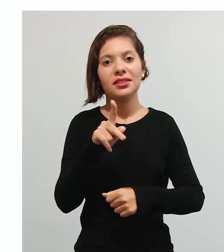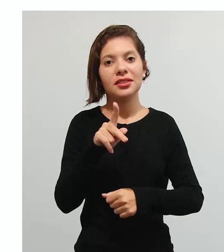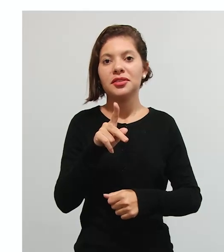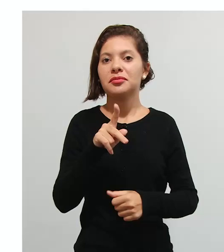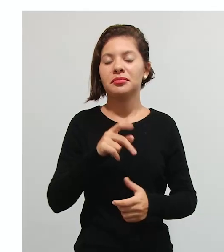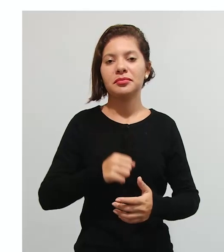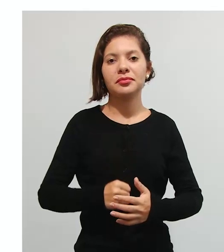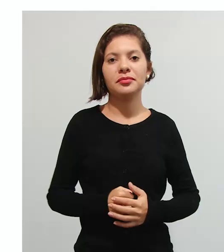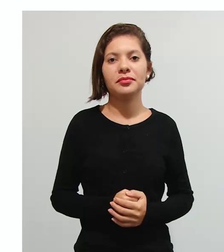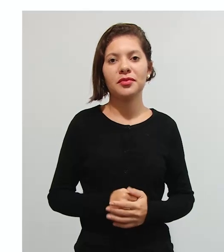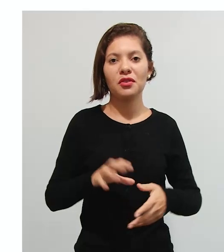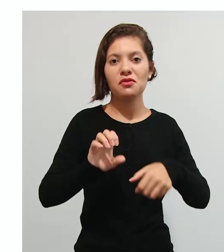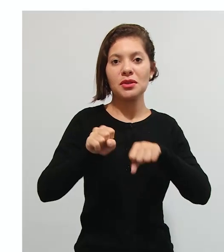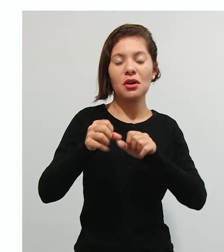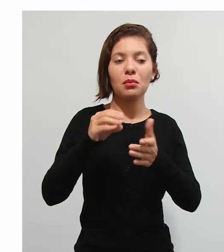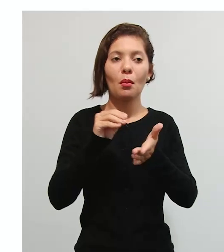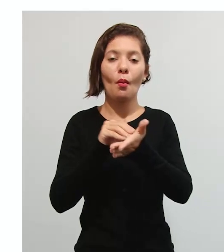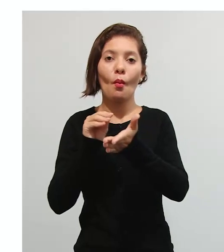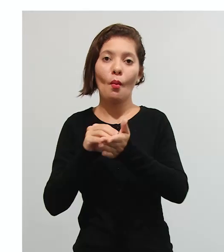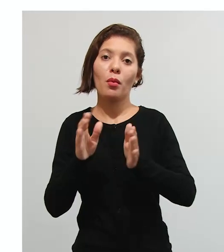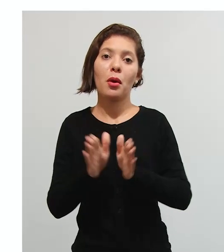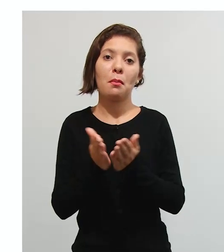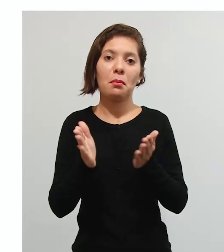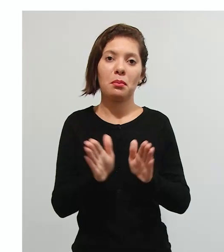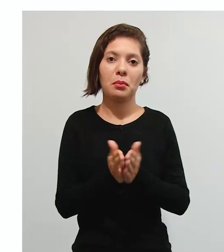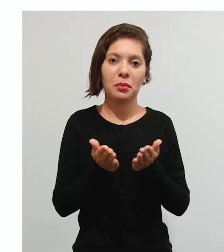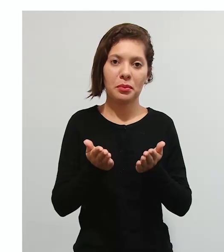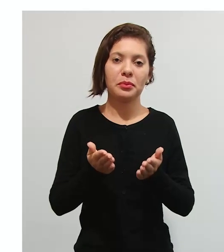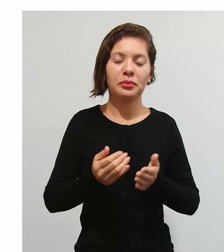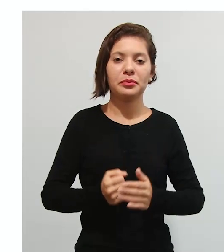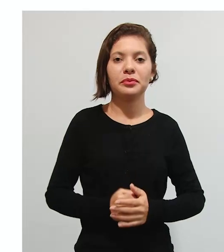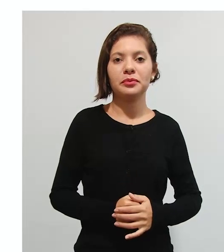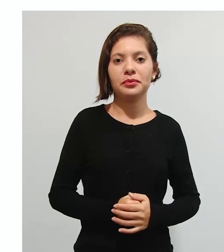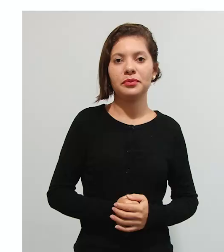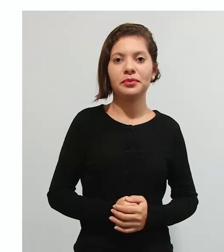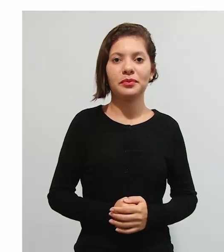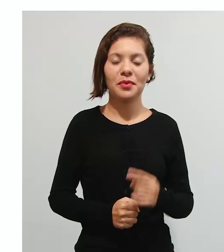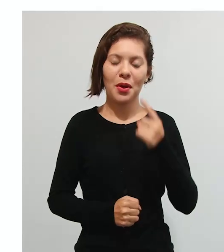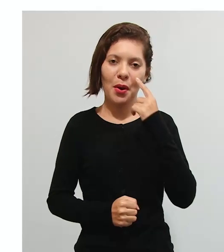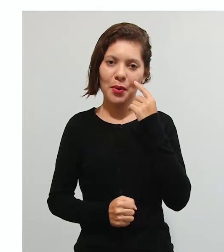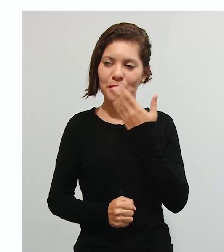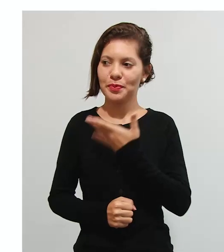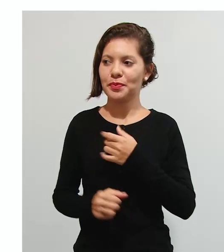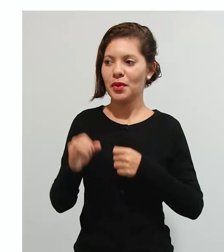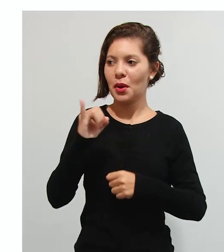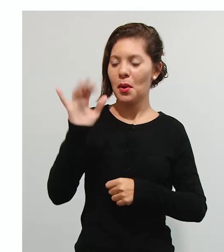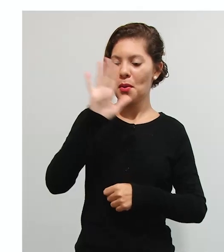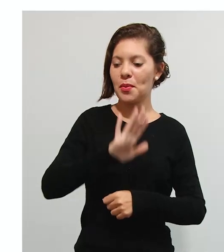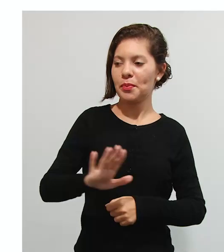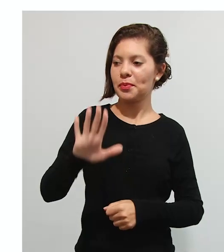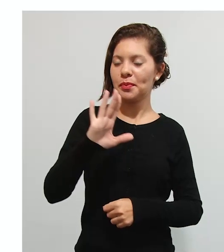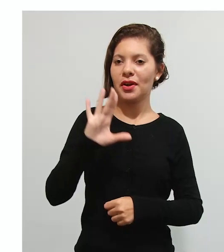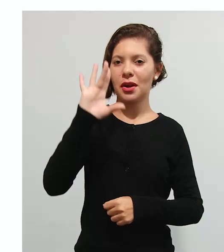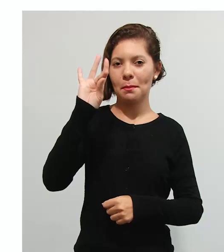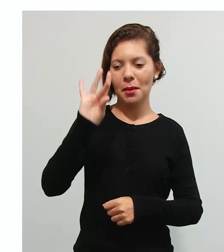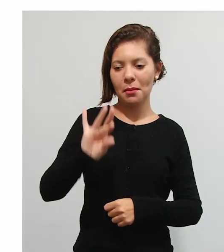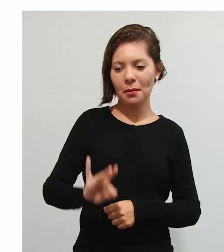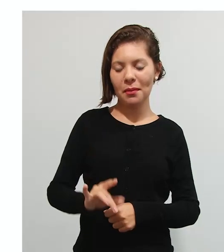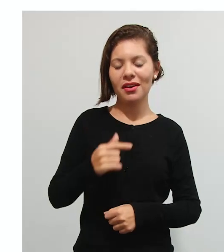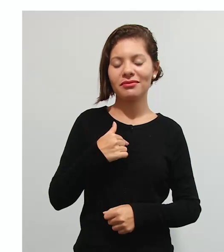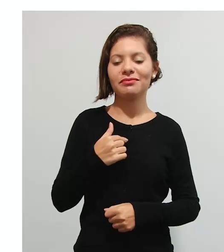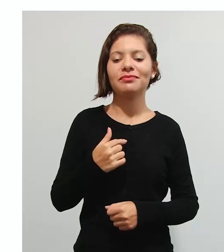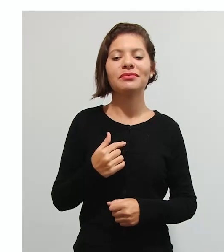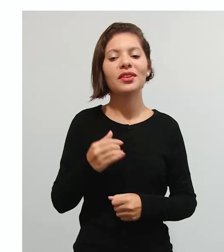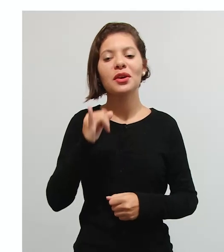caráter filosófico, um caráter de formação humana, quando a gente tem esse cenário. E aí eu trouxe aqui uma imagem, vou até